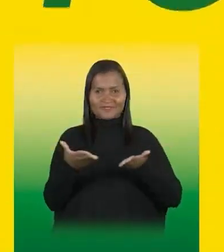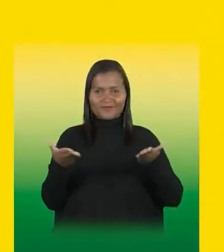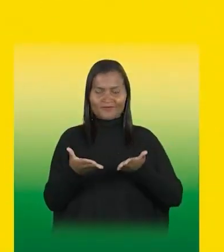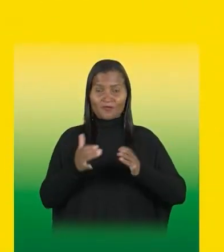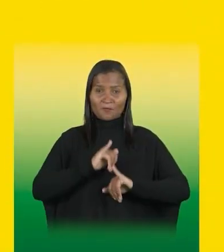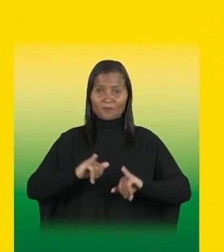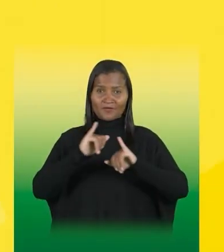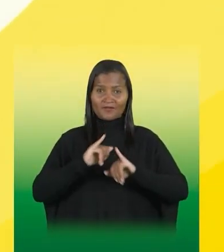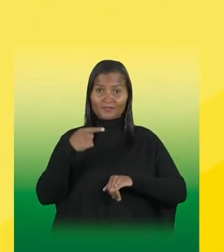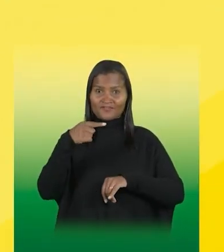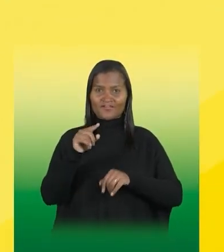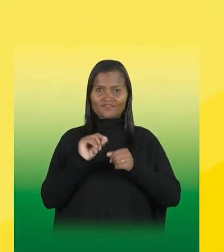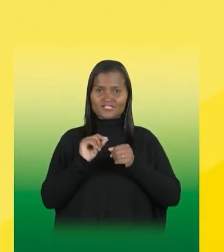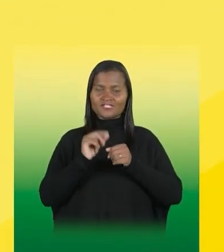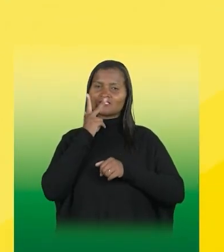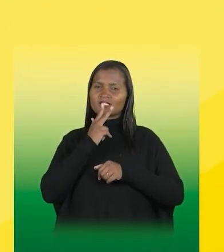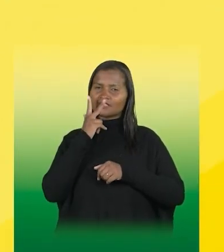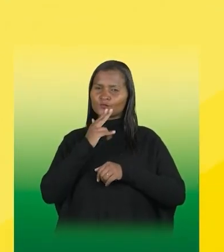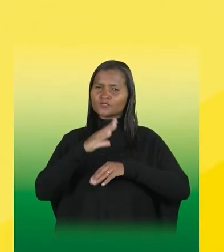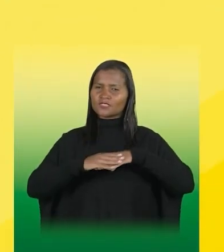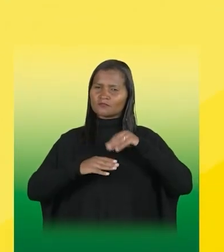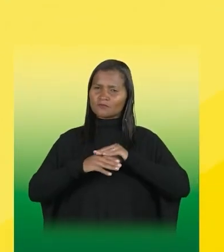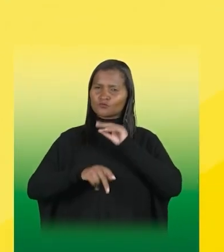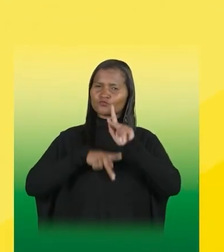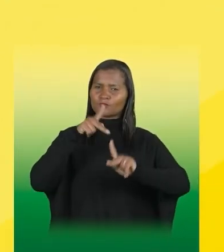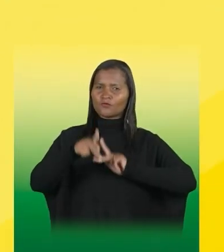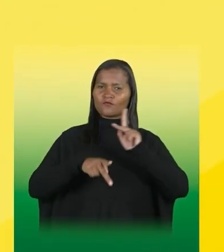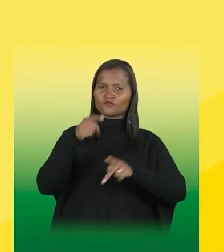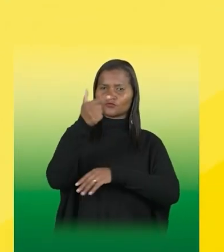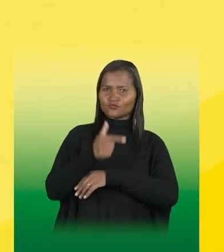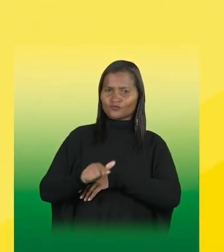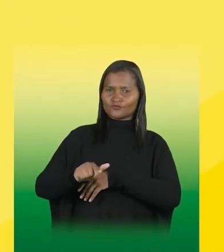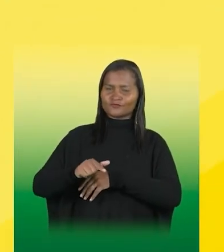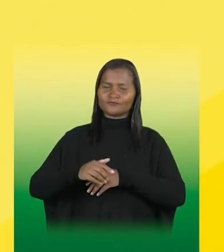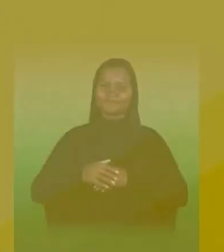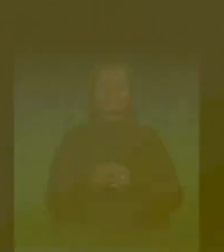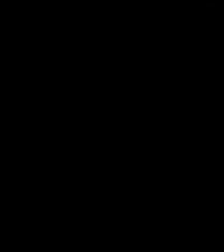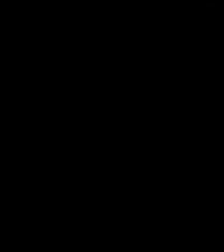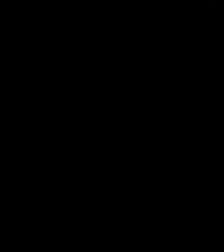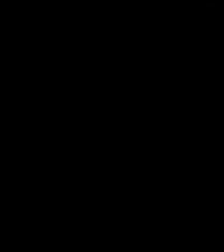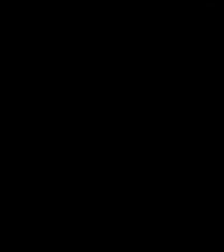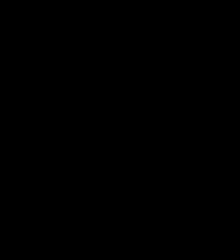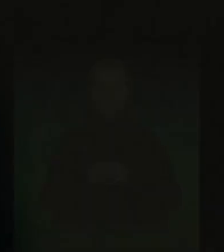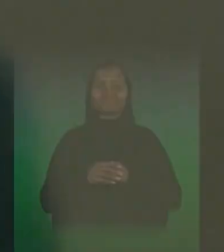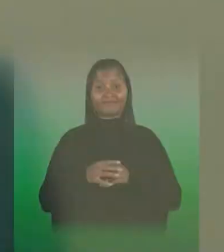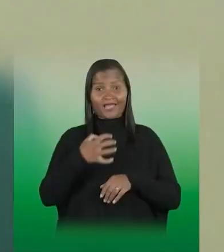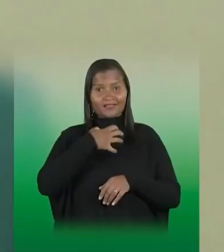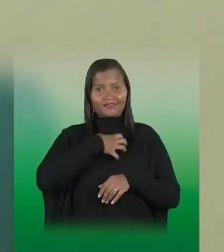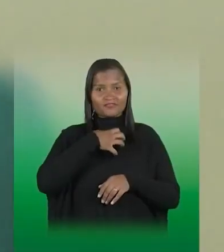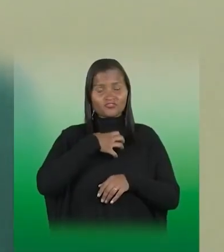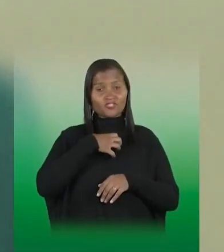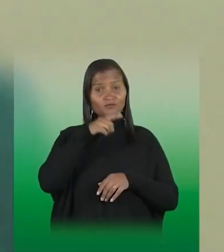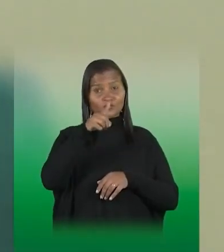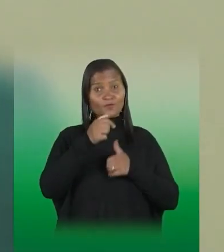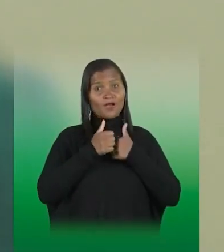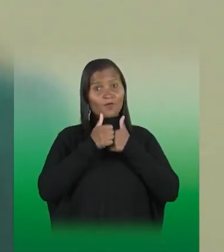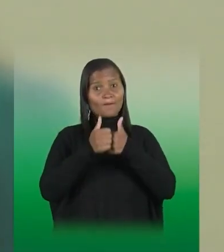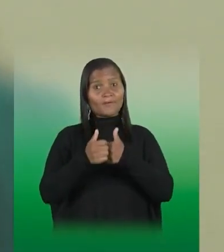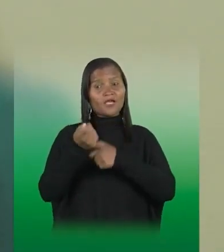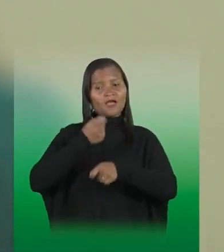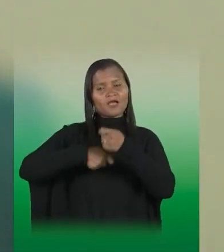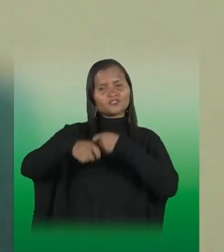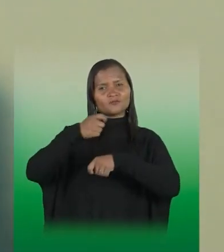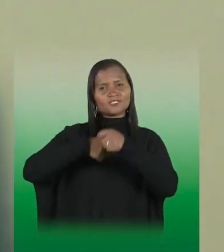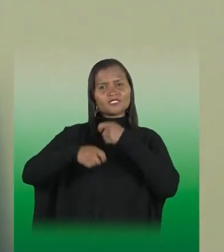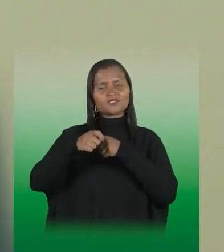Começa agora o programa que vai botar Santa Cruz nas mãos do povo de novo. É assim que você acompanha